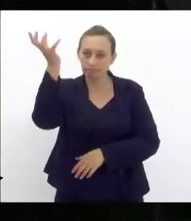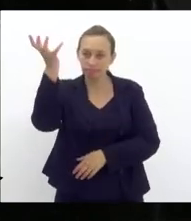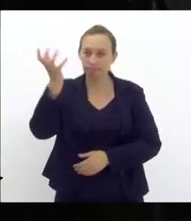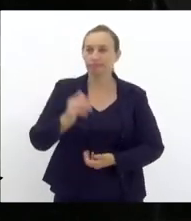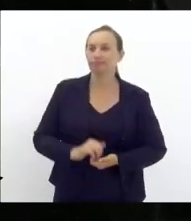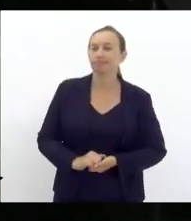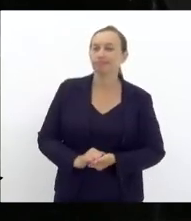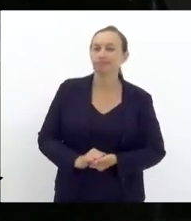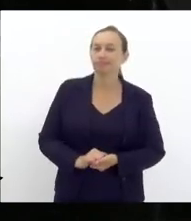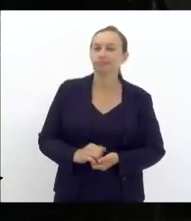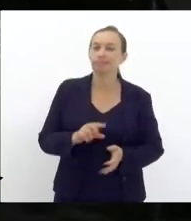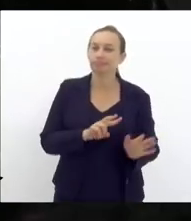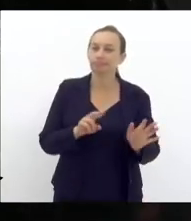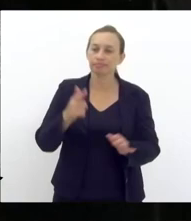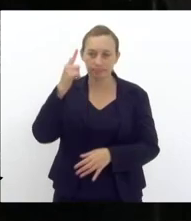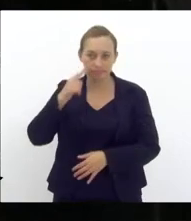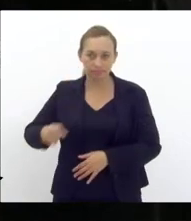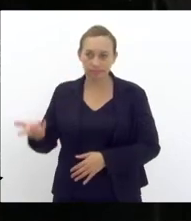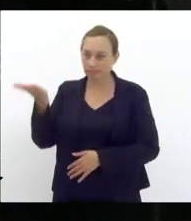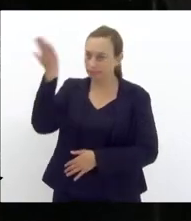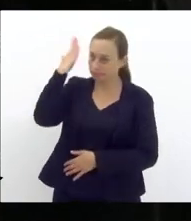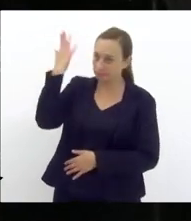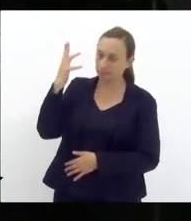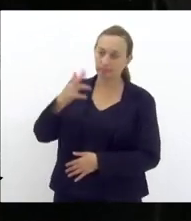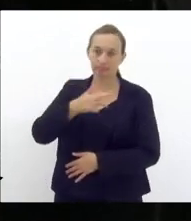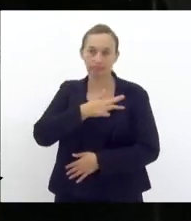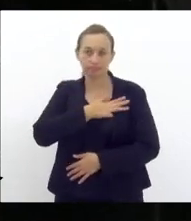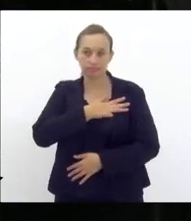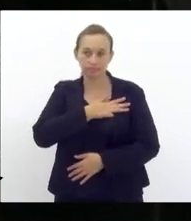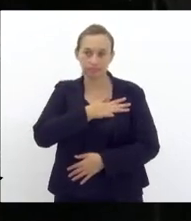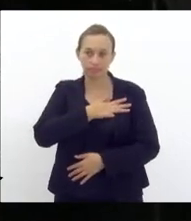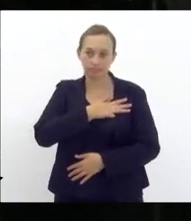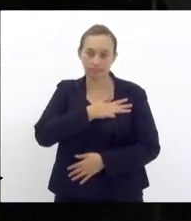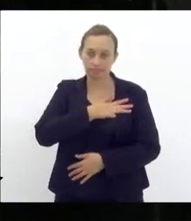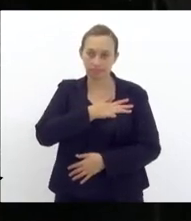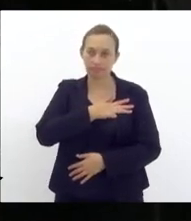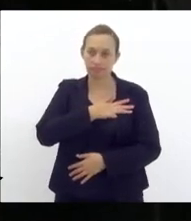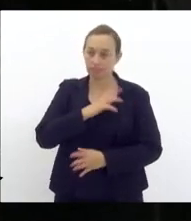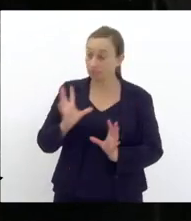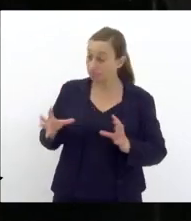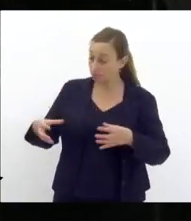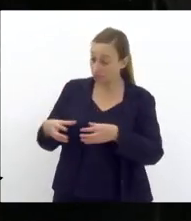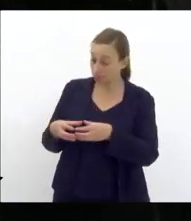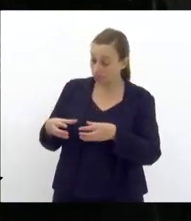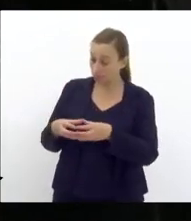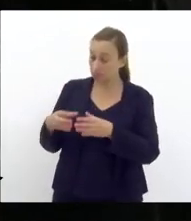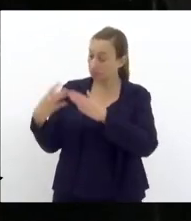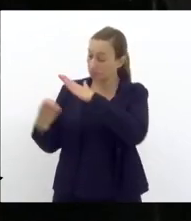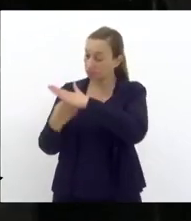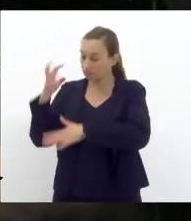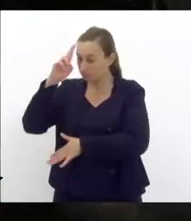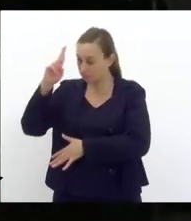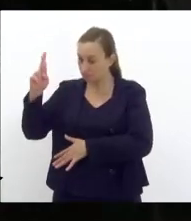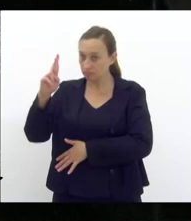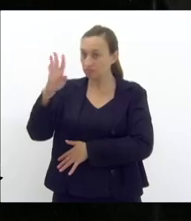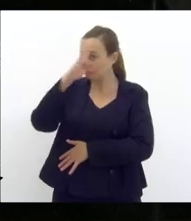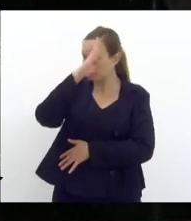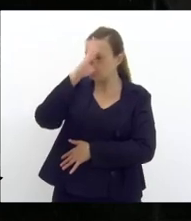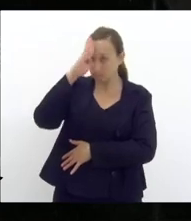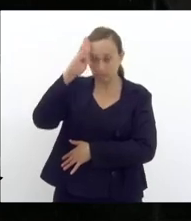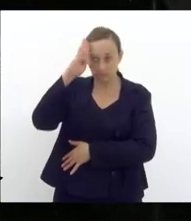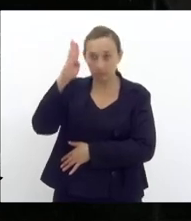e na semana passada o presidente Lula e uma robusta comitiva de empresários acadêmicos